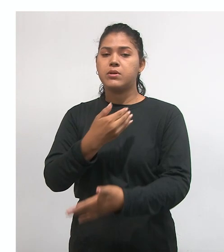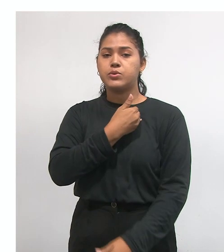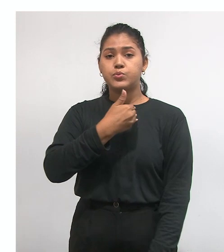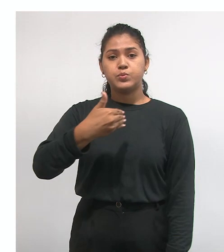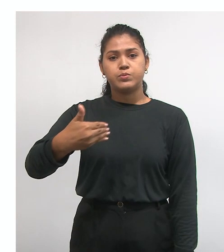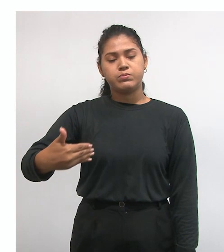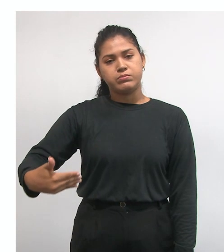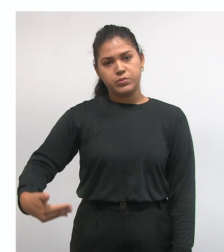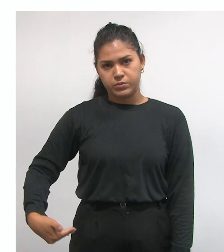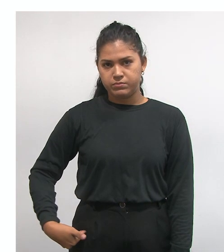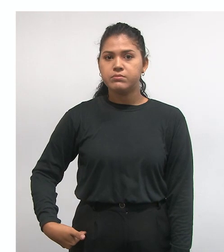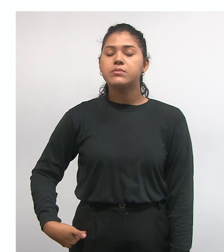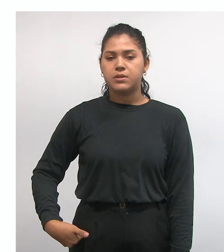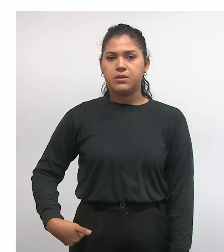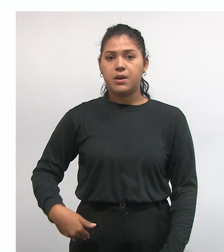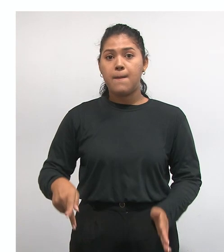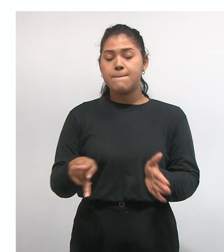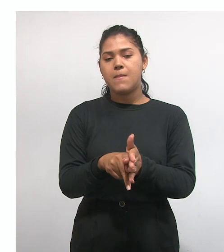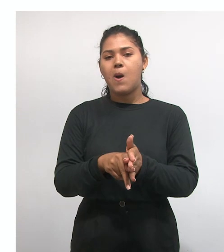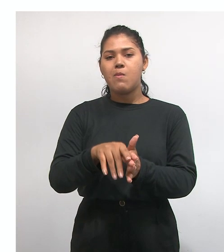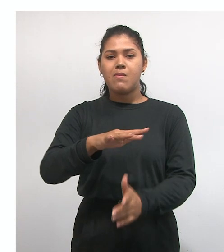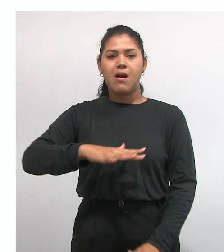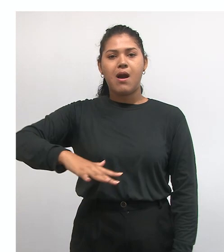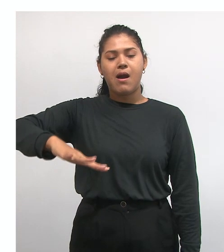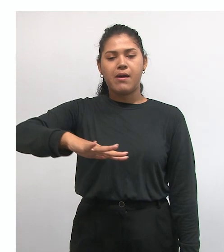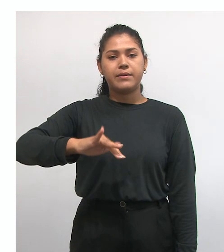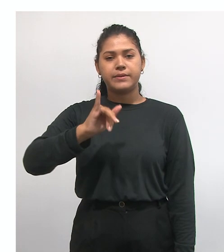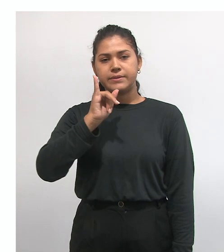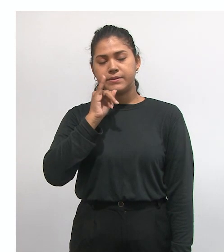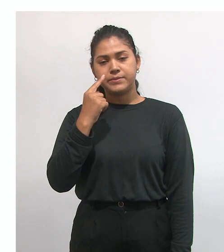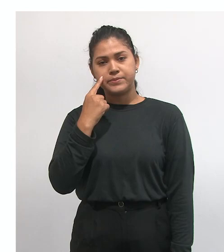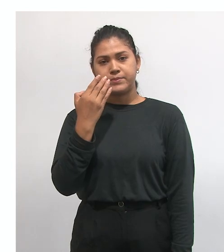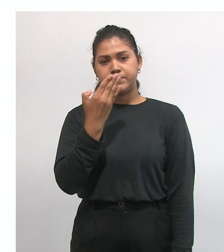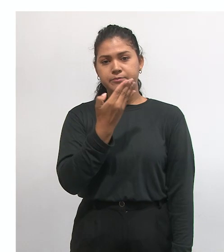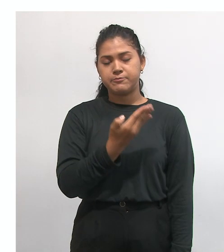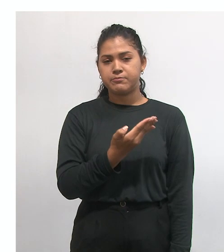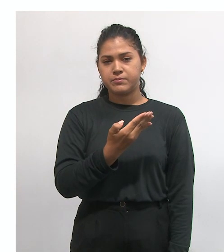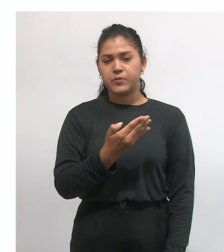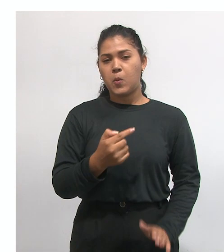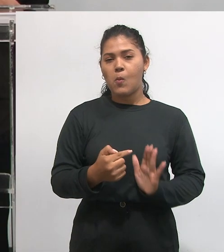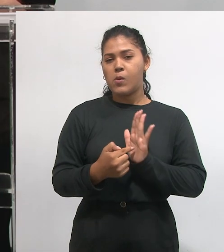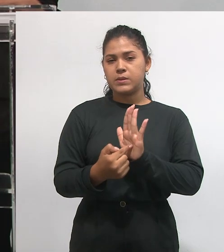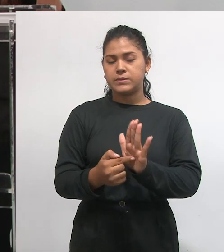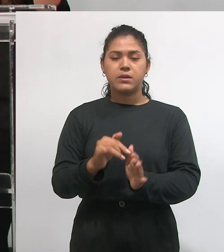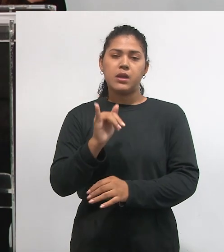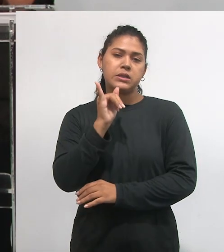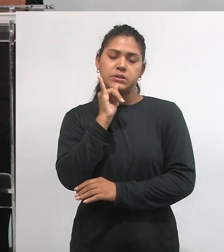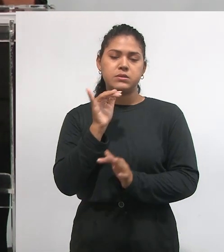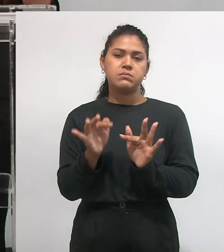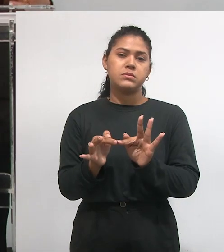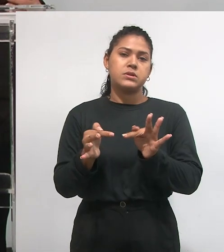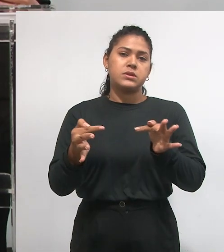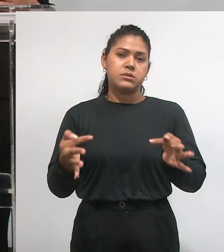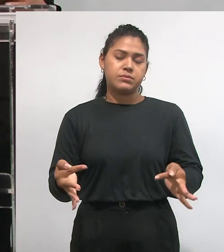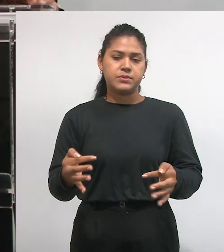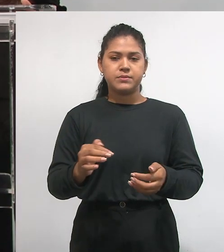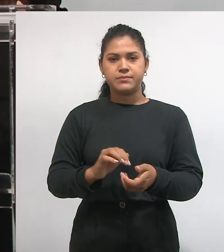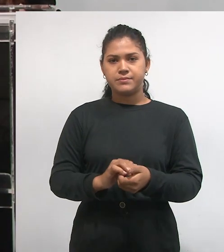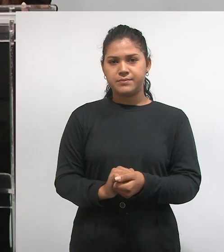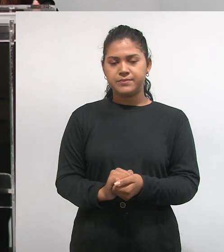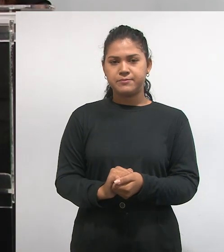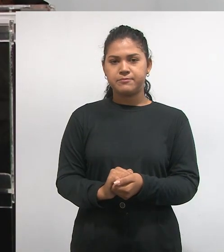das obrigações tributárias correspondentes. Eu vou te chamar aqui na tela, eu quero te contar o seguinte, vou te dar um exemplo dessa